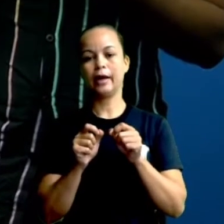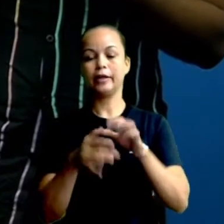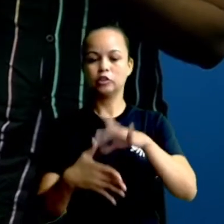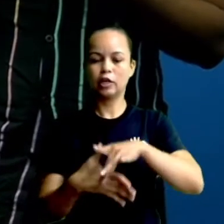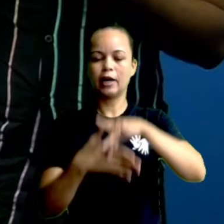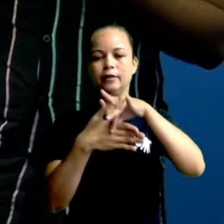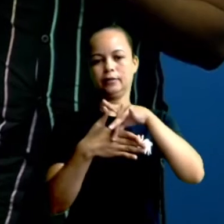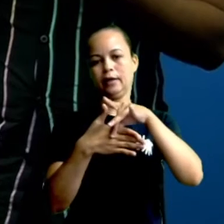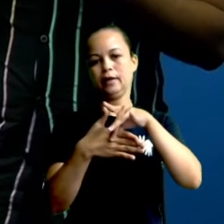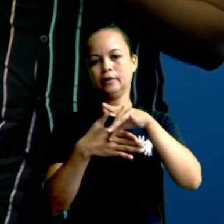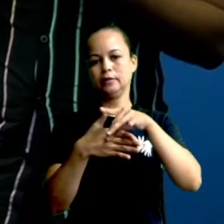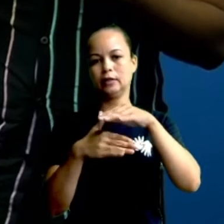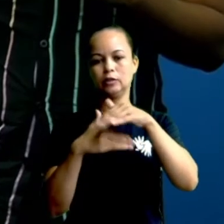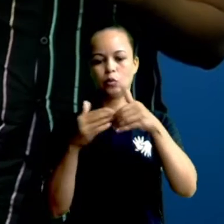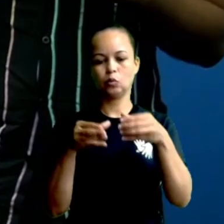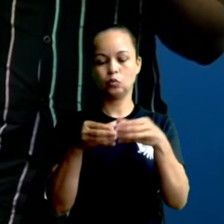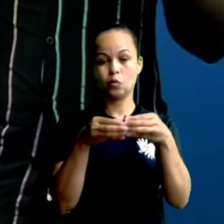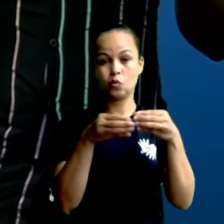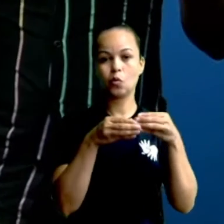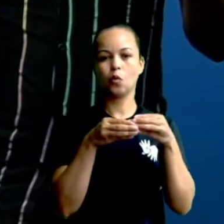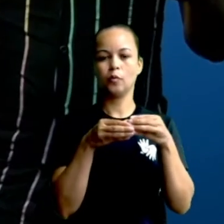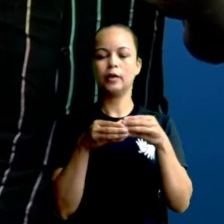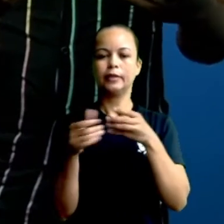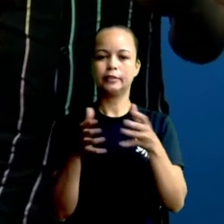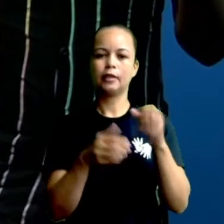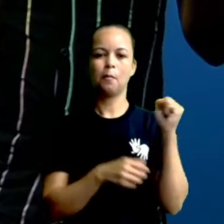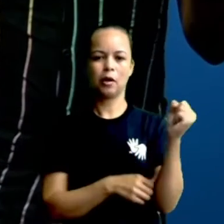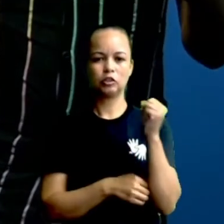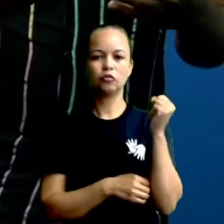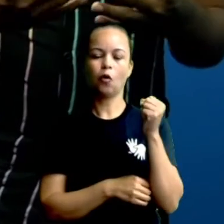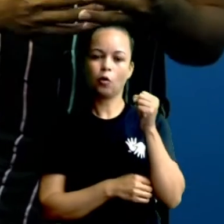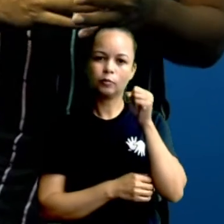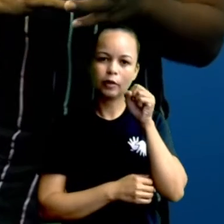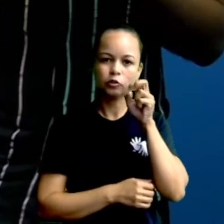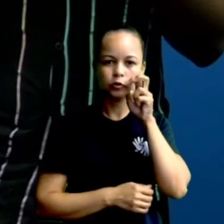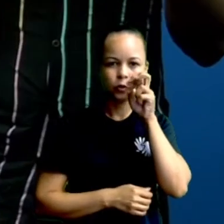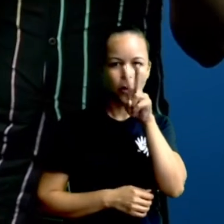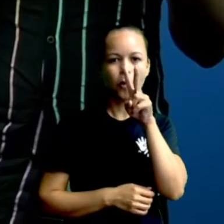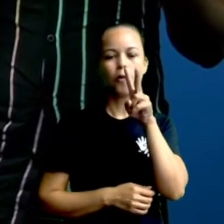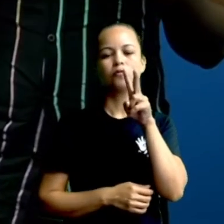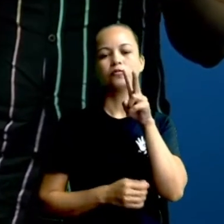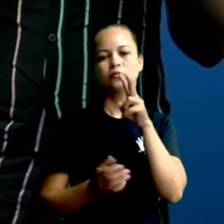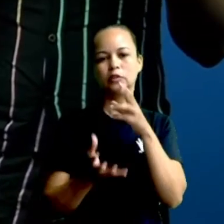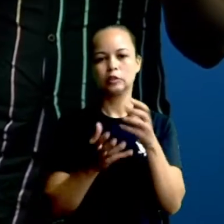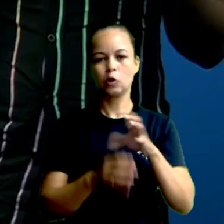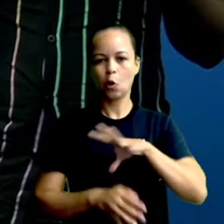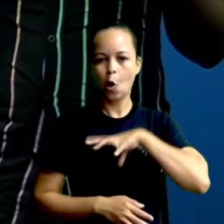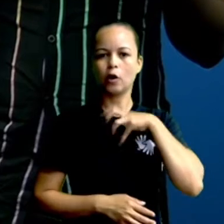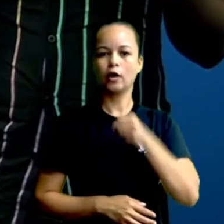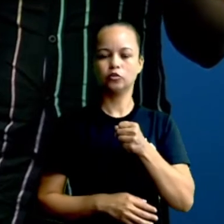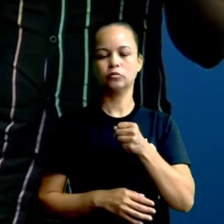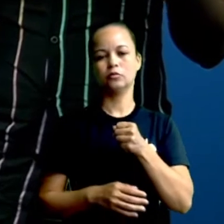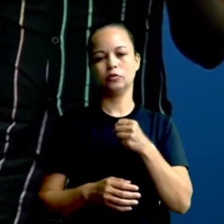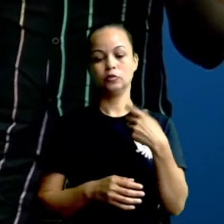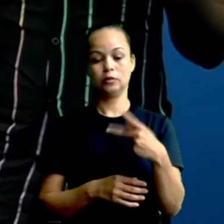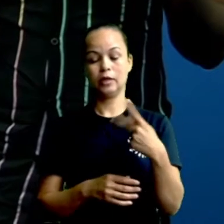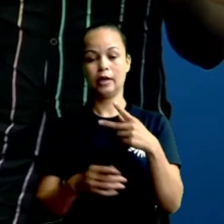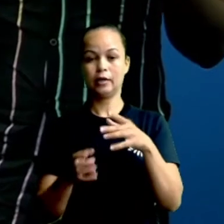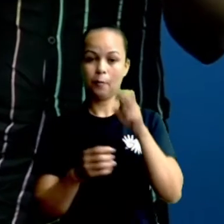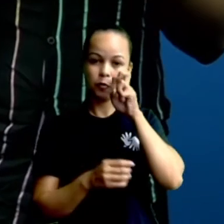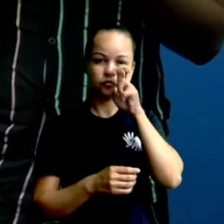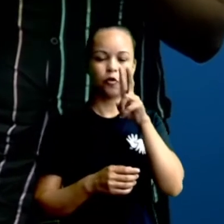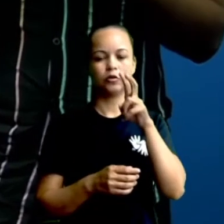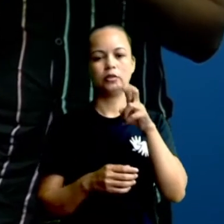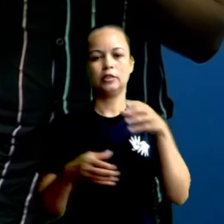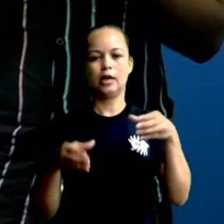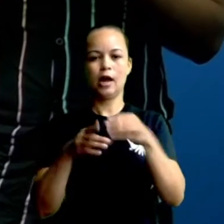que tivessem a impressão de ser mais forte, mais corajoso, porque isso era muito forte na sociedade